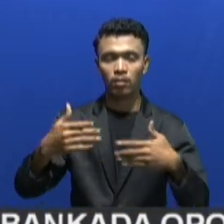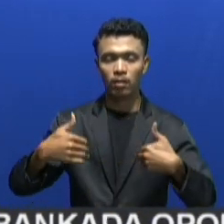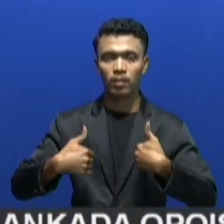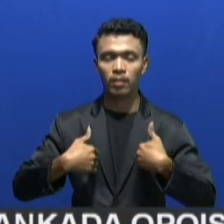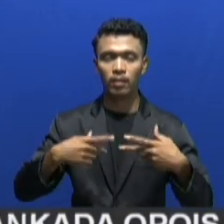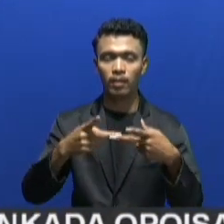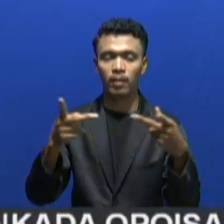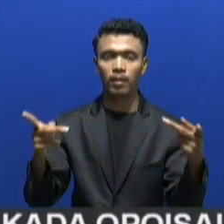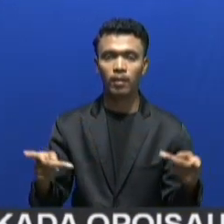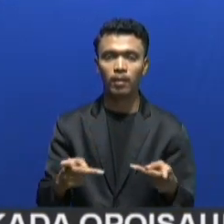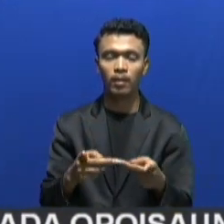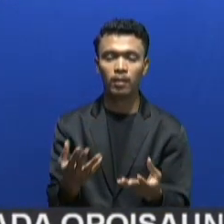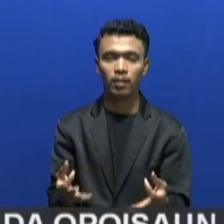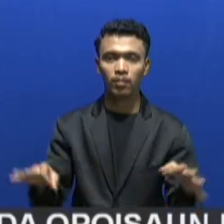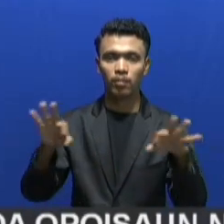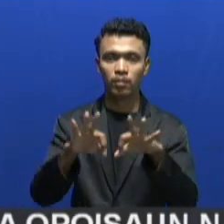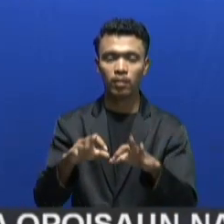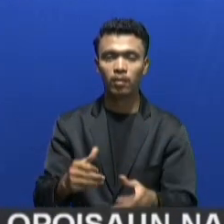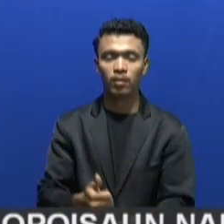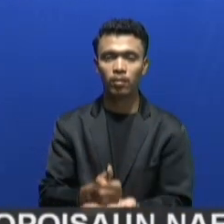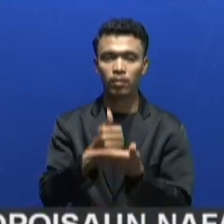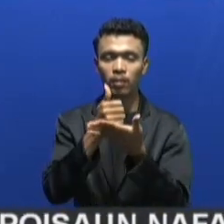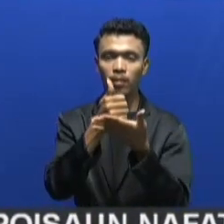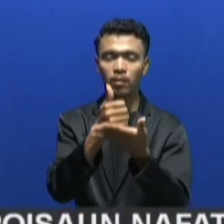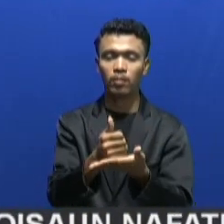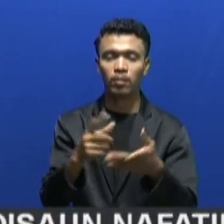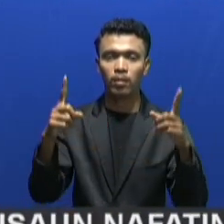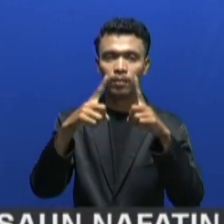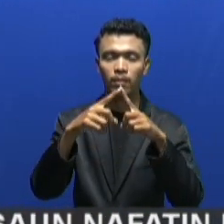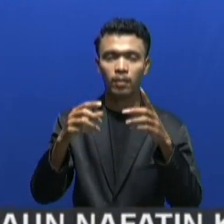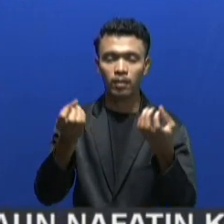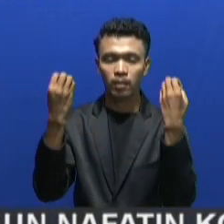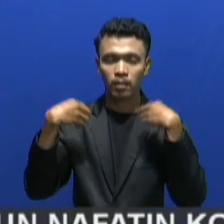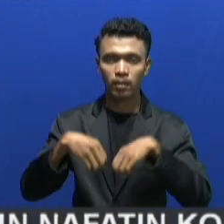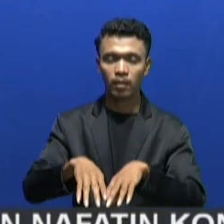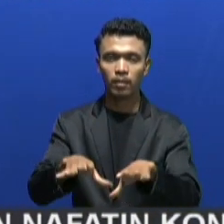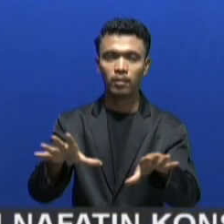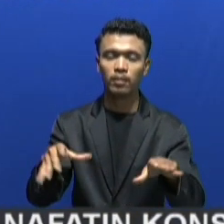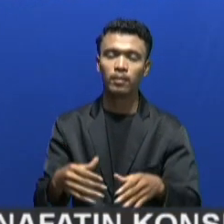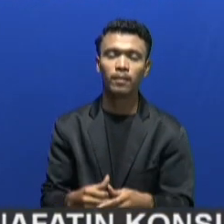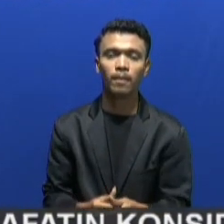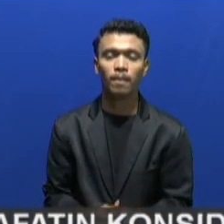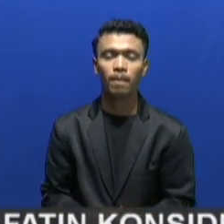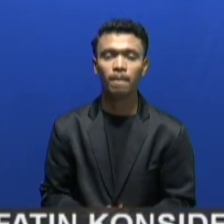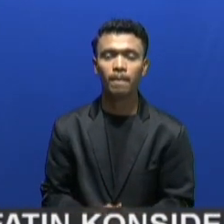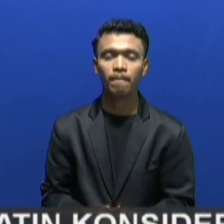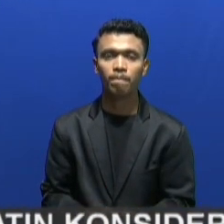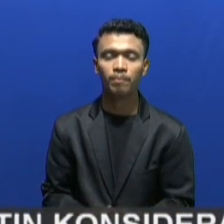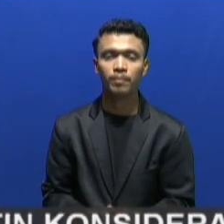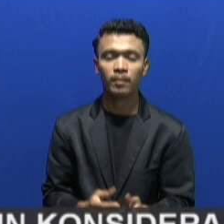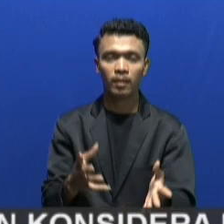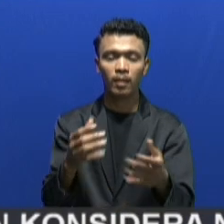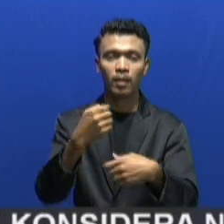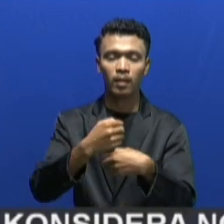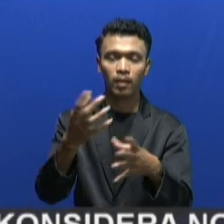area costeira importante hori kontribui ba sustentabilidade ekosistema iha tasilaran. Iniciativa